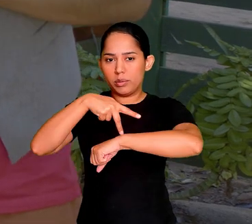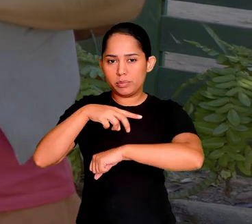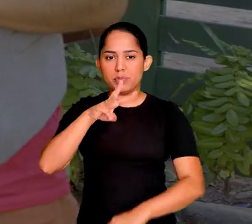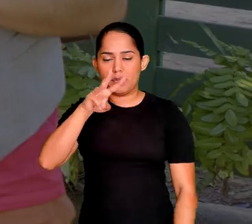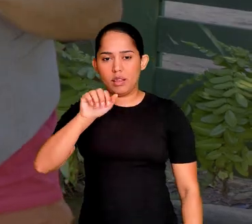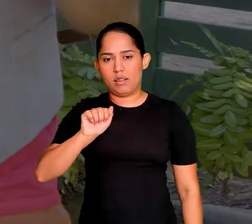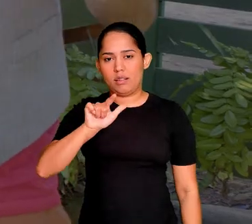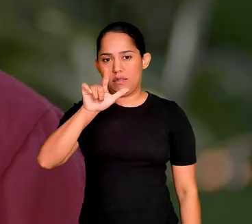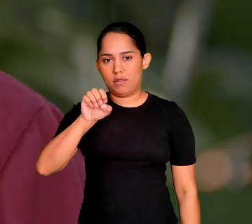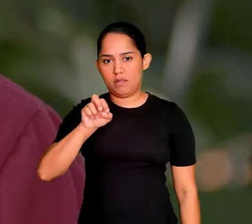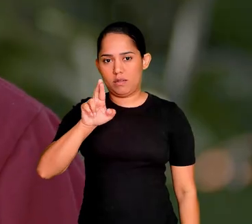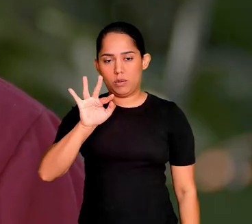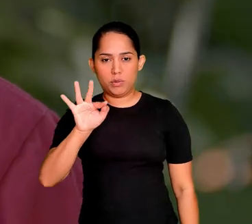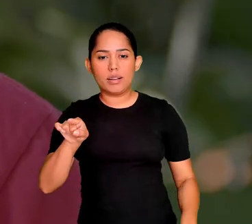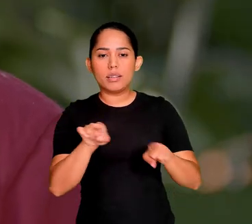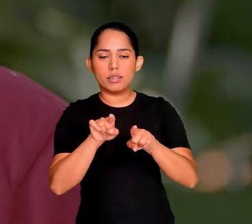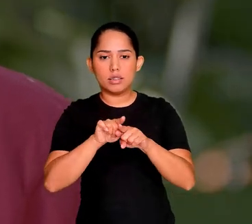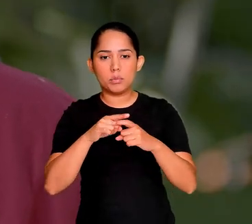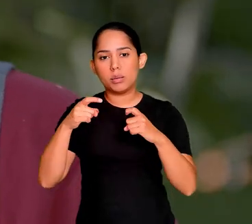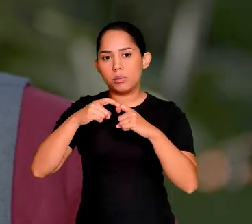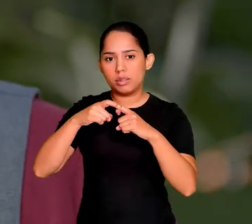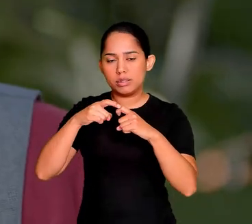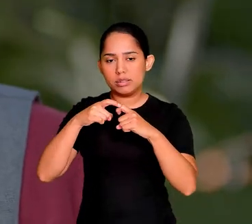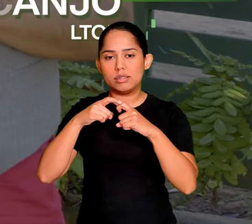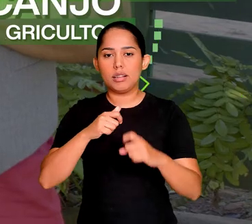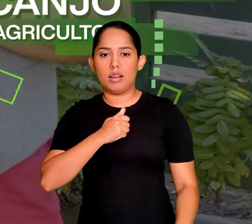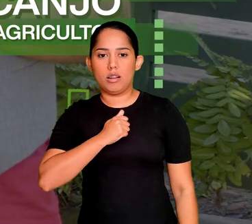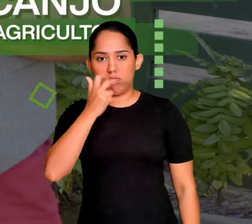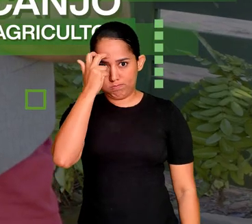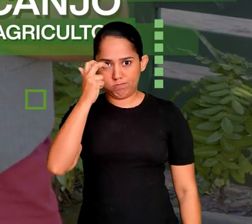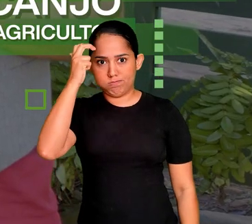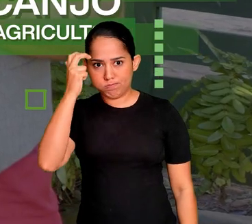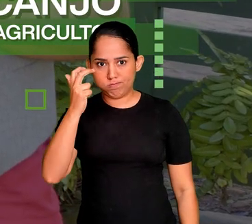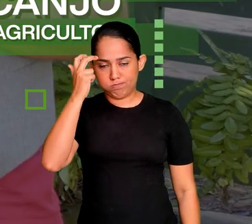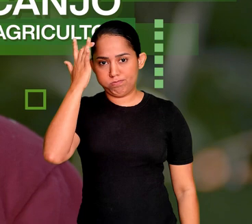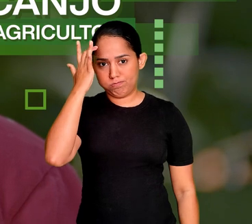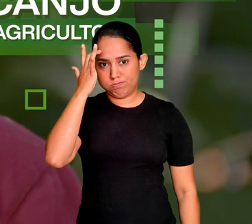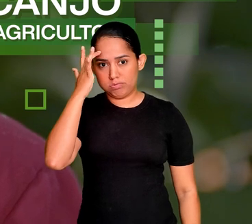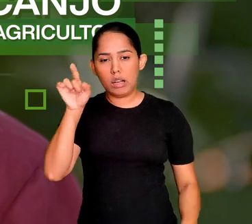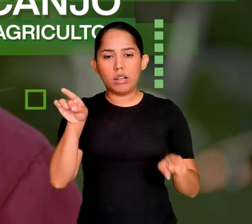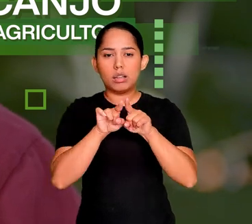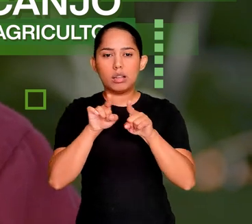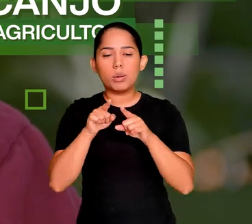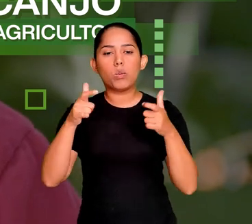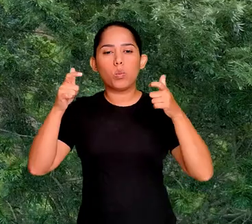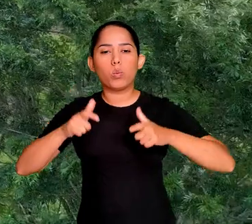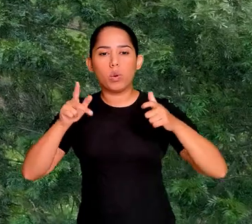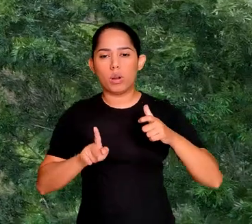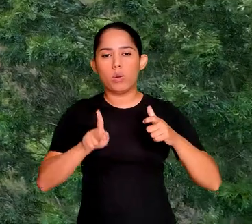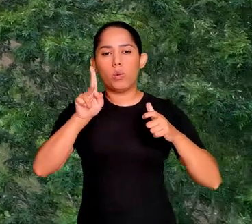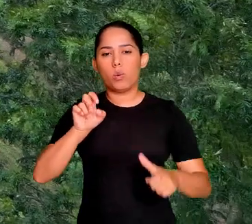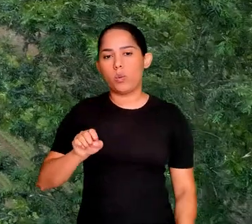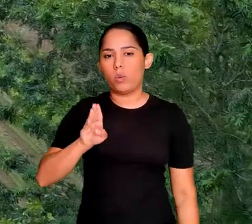pela medicina antroposófica. Ele deu uma série de 8 conferências na Polônia, em Kobrawicz, em 1924. A